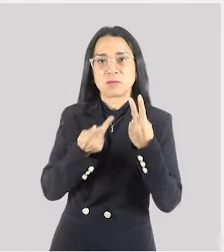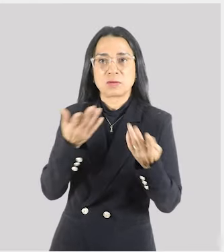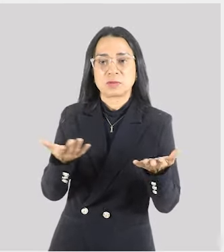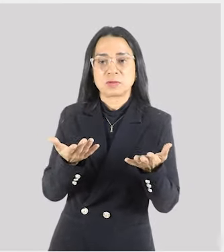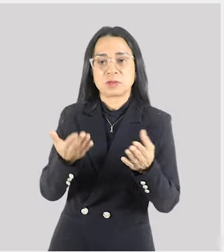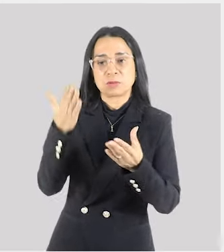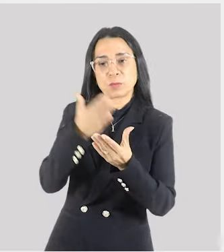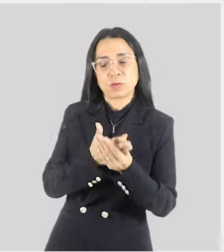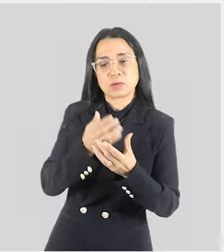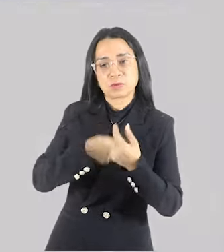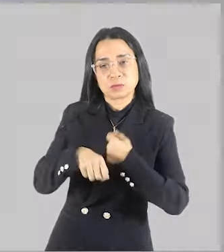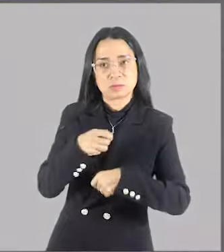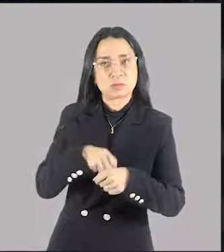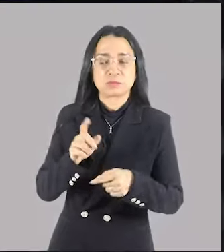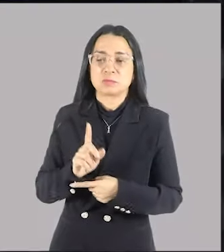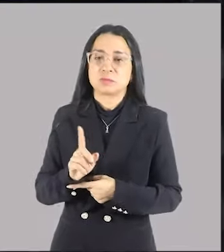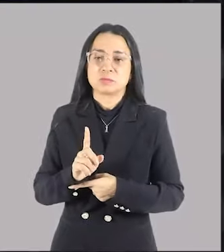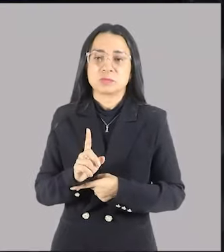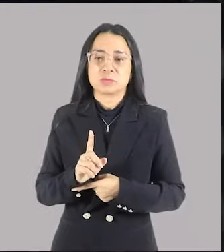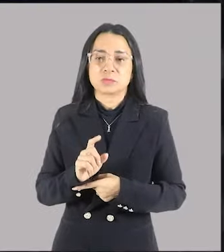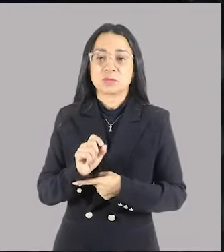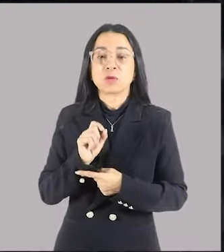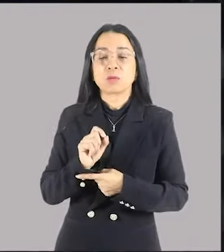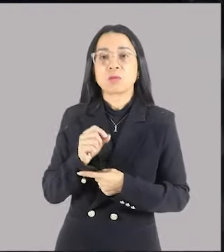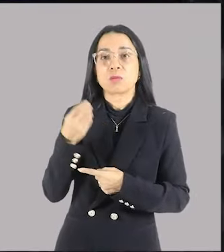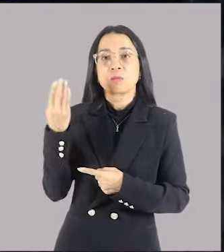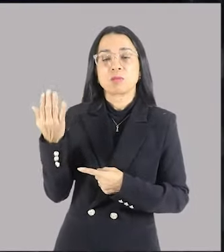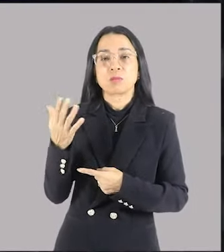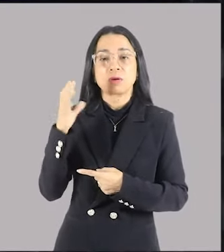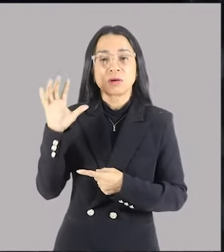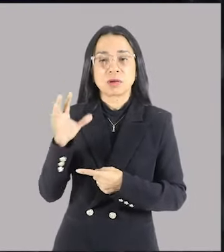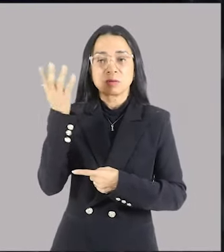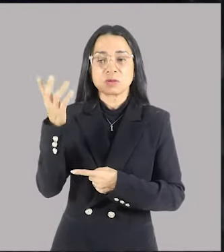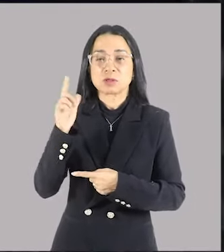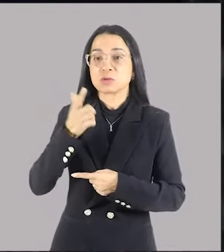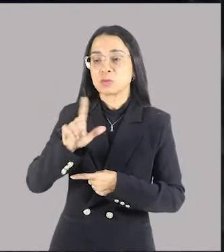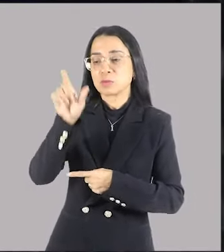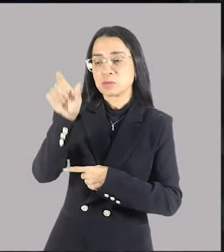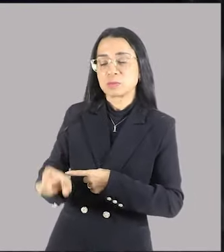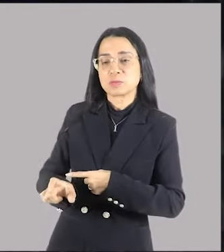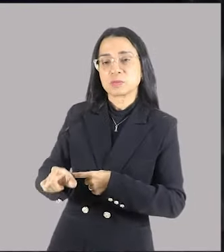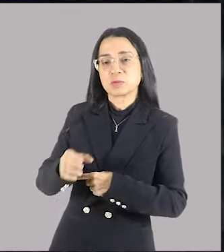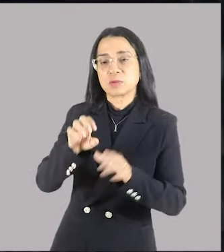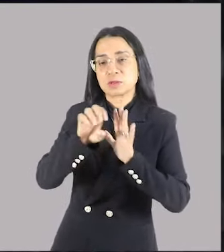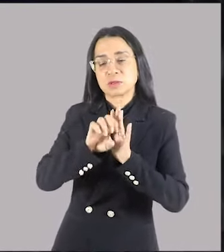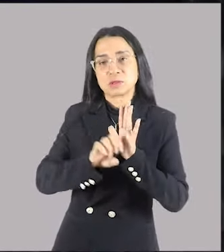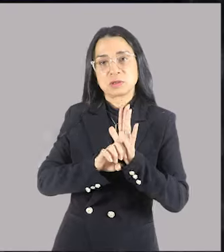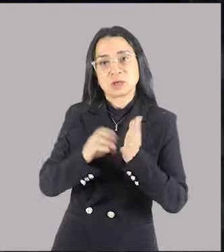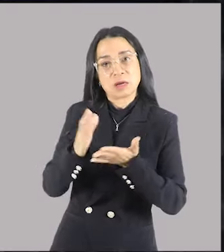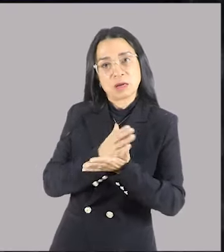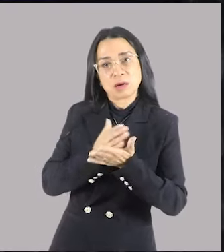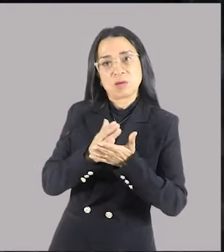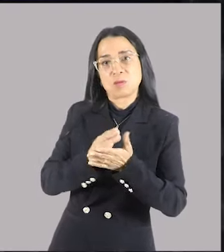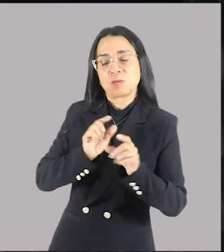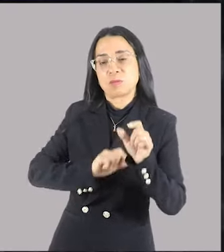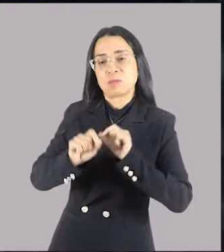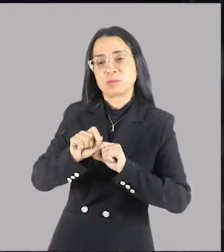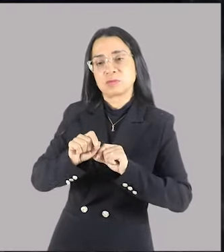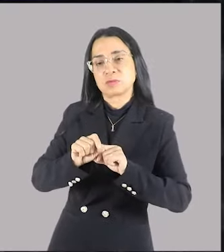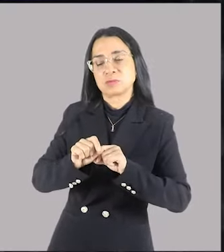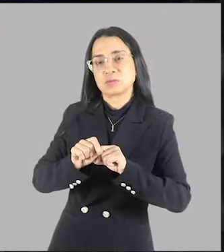aqui de um processo administrativo eh como acontece por exemplo com os outros servidores estat ários só algumas carreiras TM essa